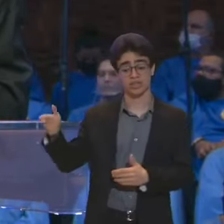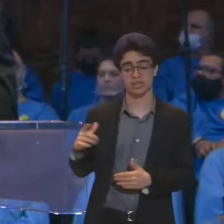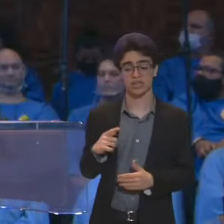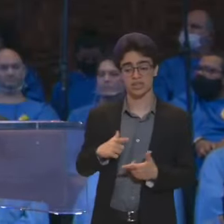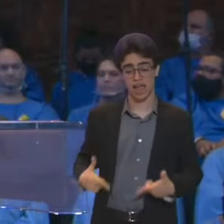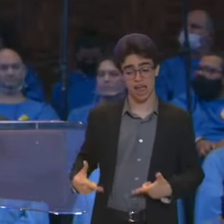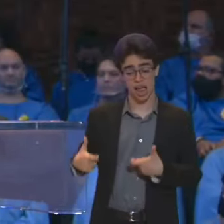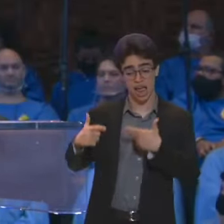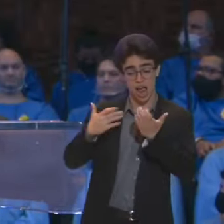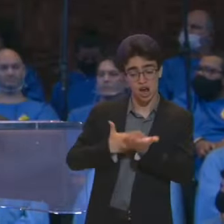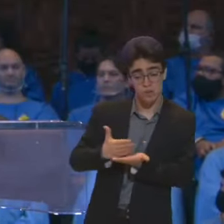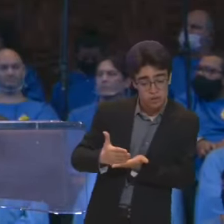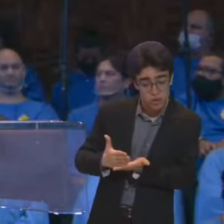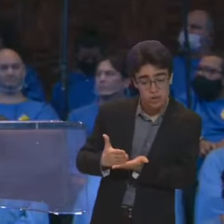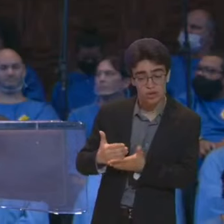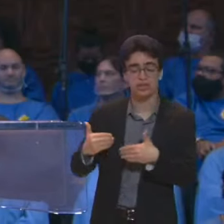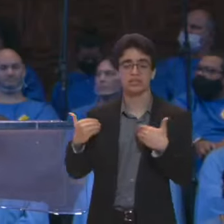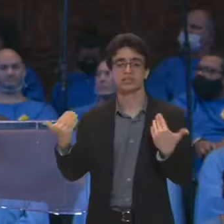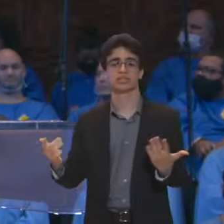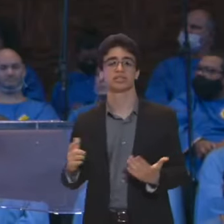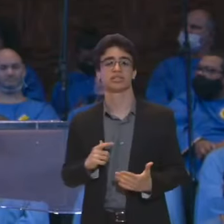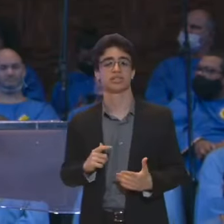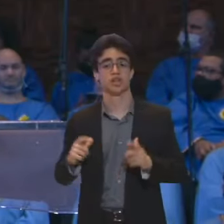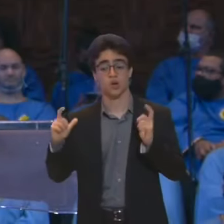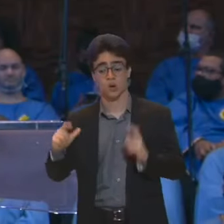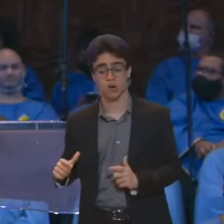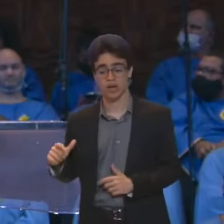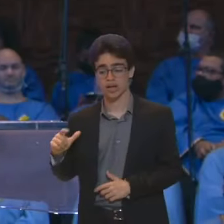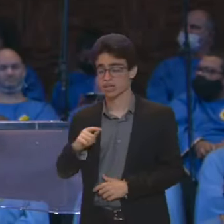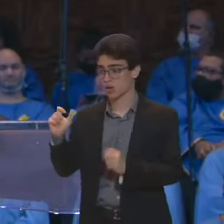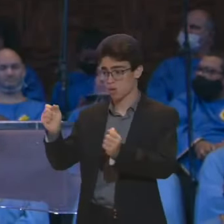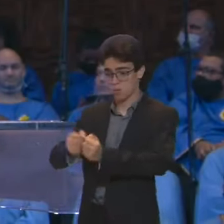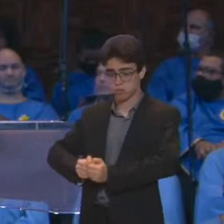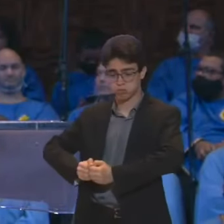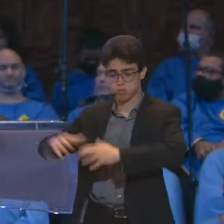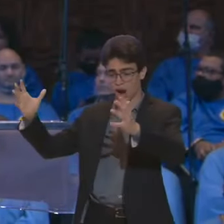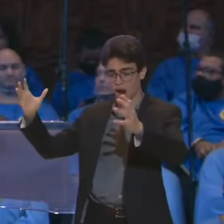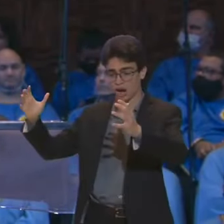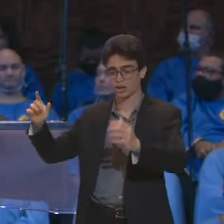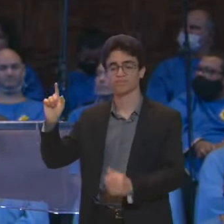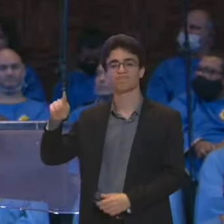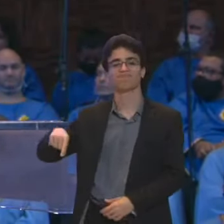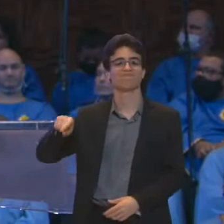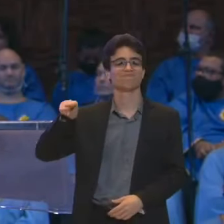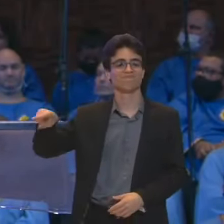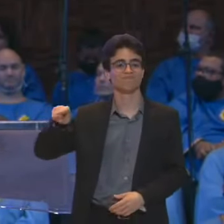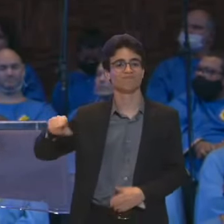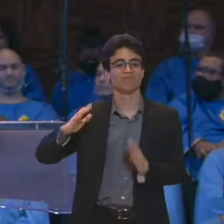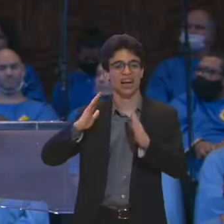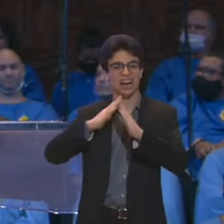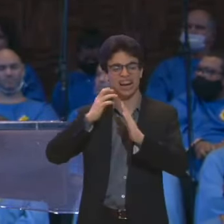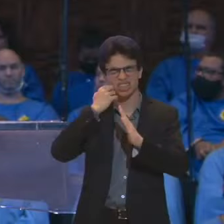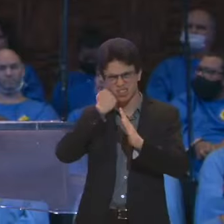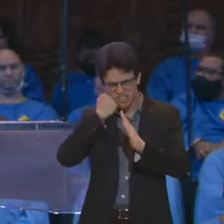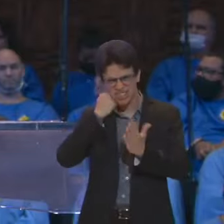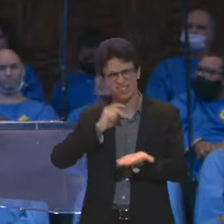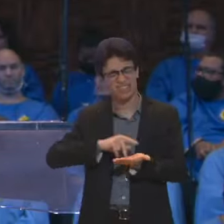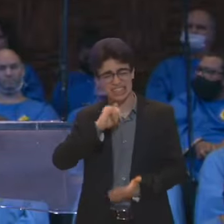começou, um dos locais onde a bomba alcançou em primeiro lugar foi um orfanato. Coisa